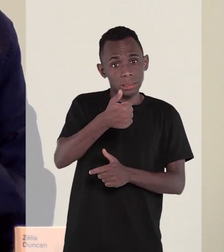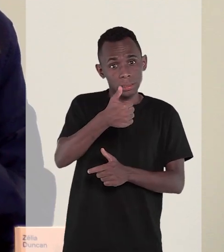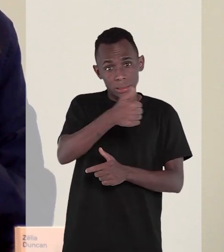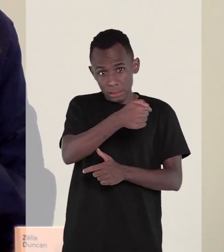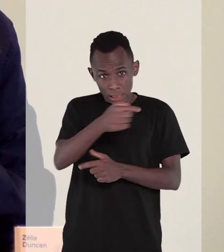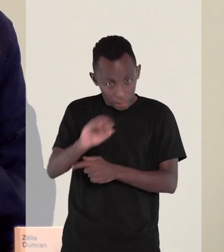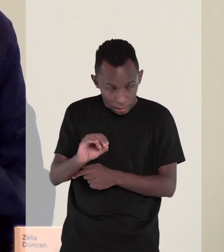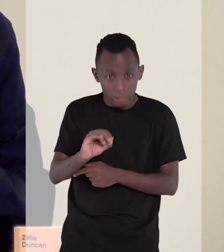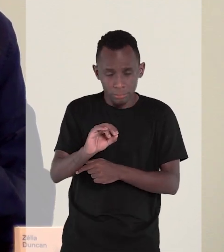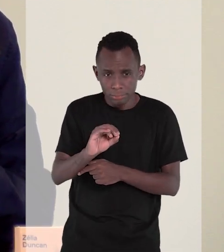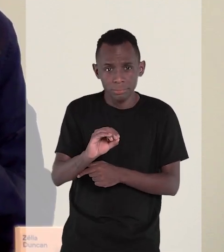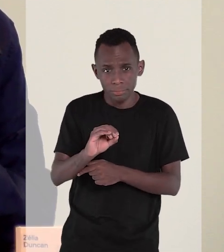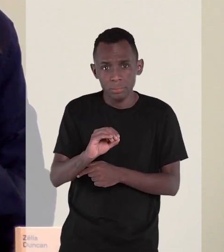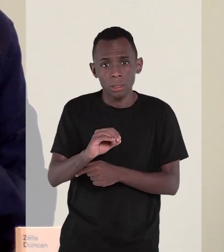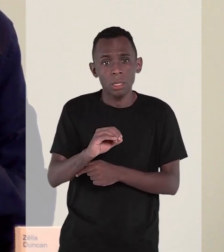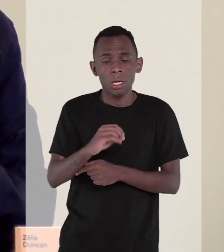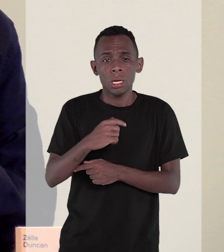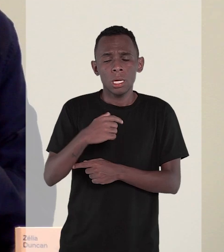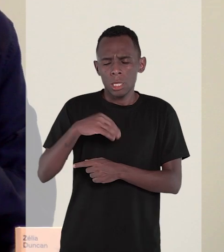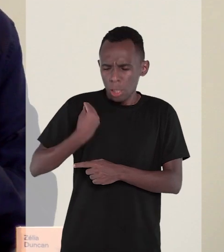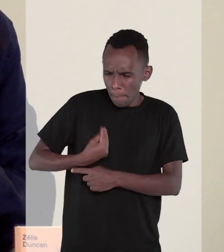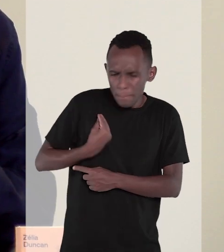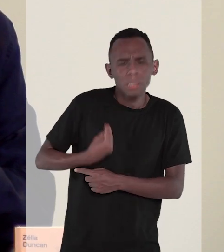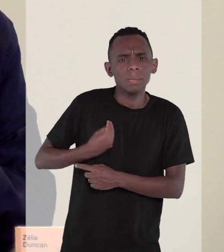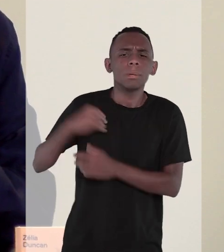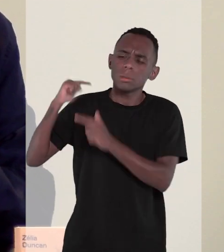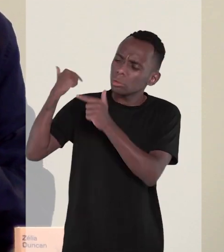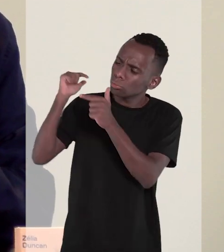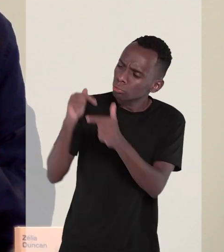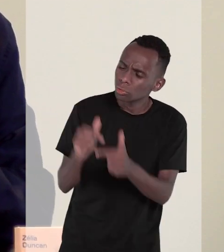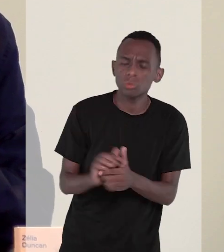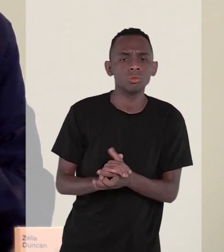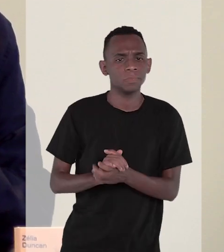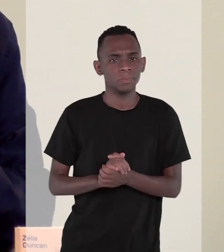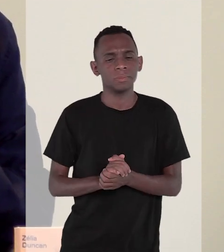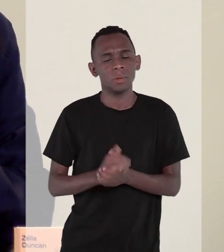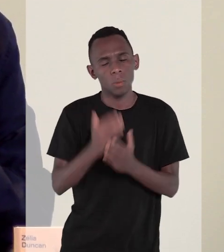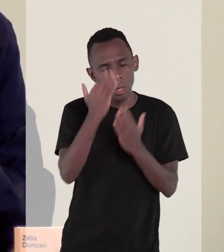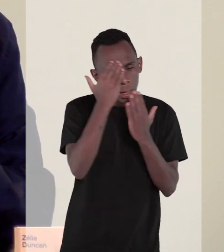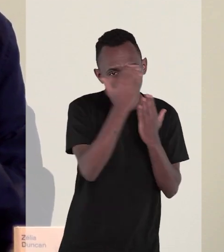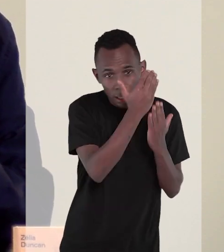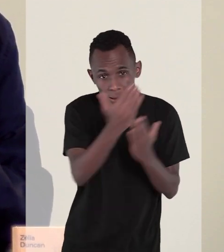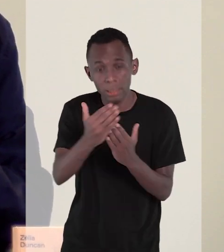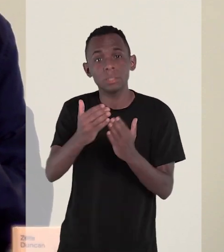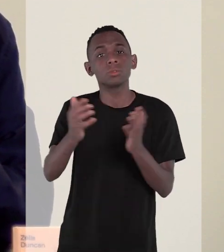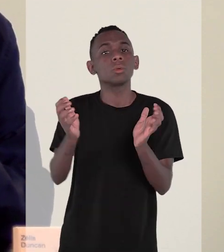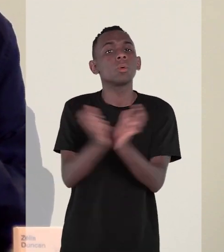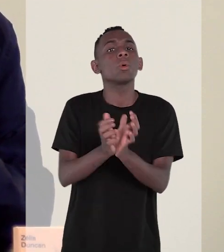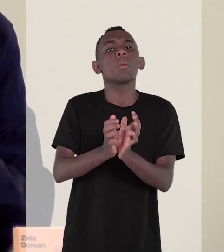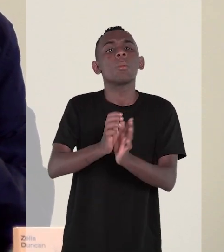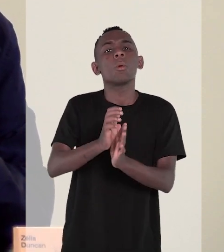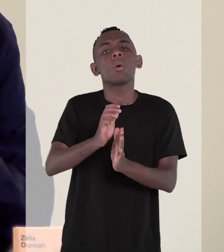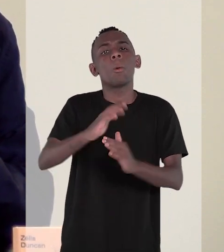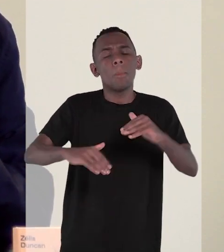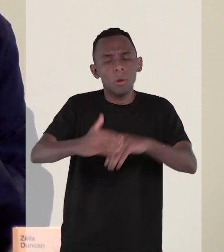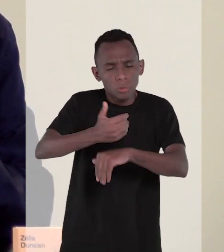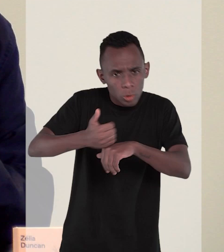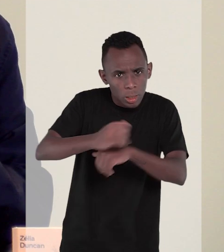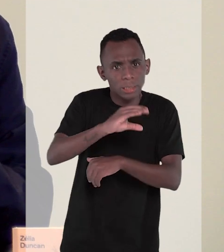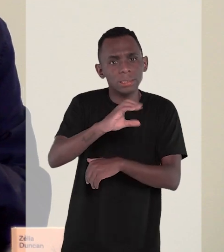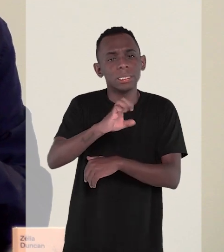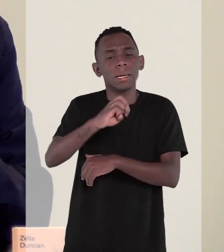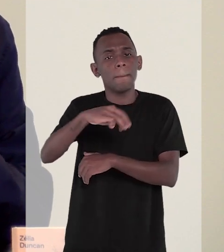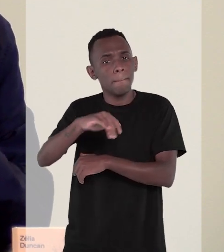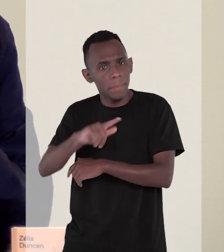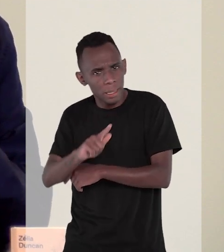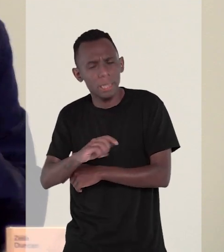anos e que você faz parte dessa história há 36. Então, eu agradeço aqui ao pessoal da CEMIG, aos